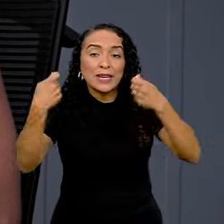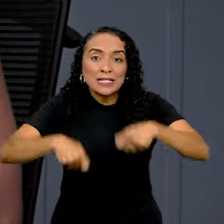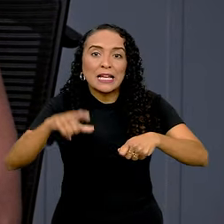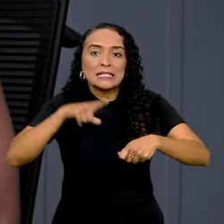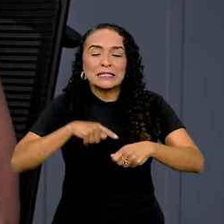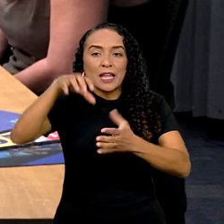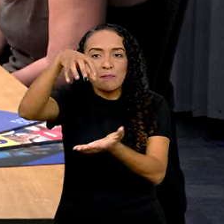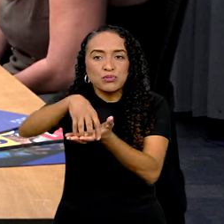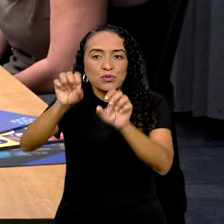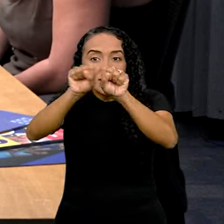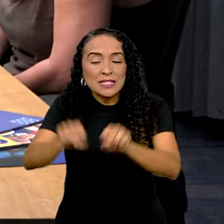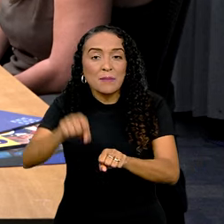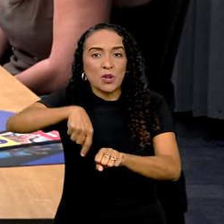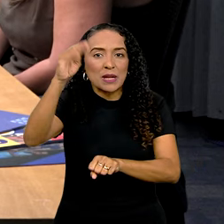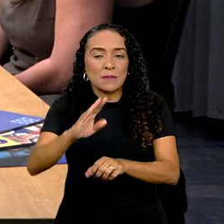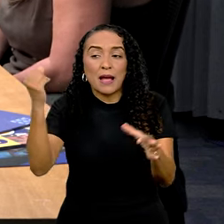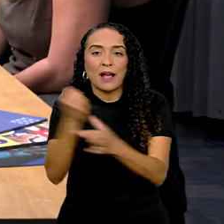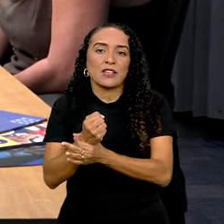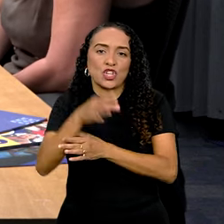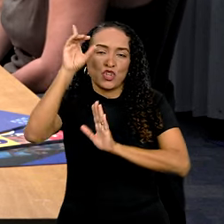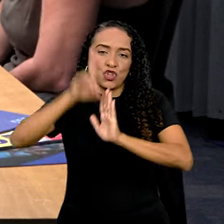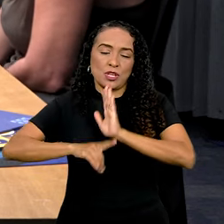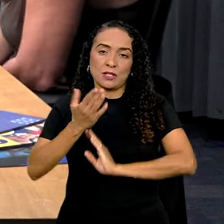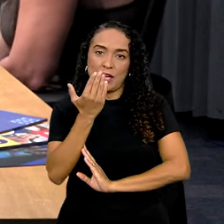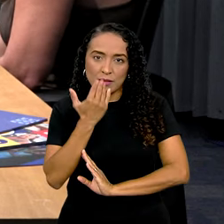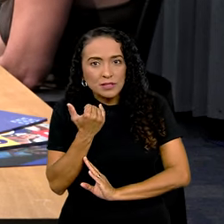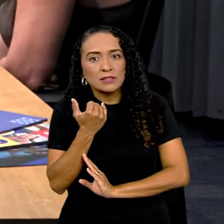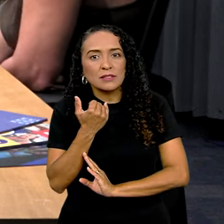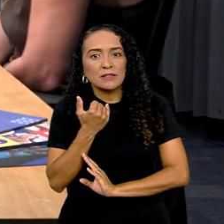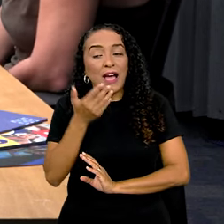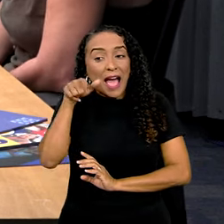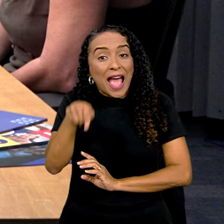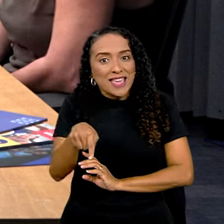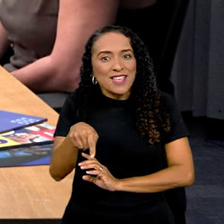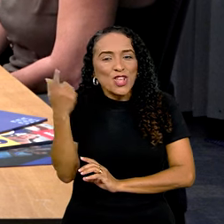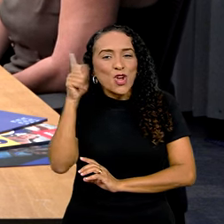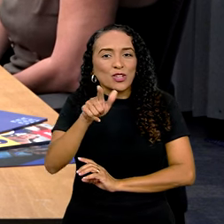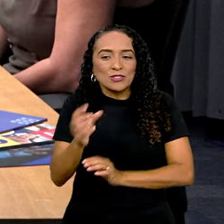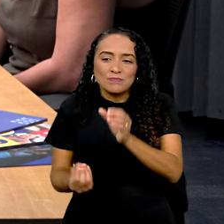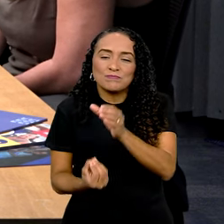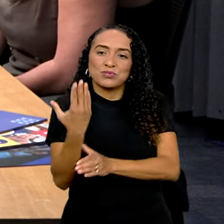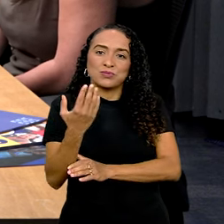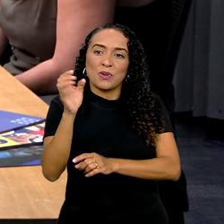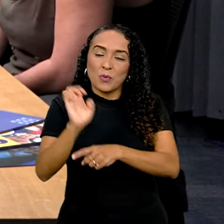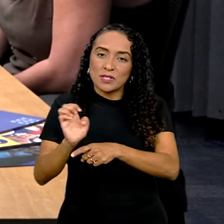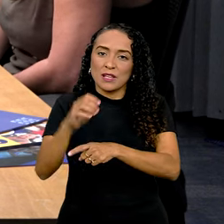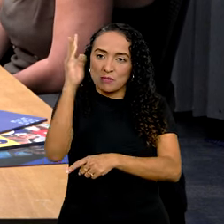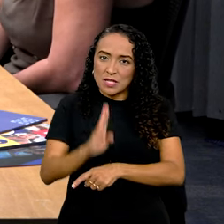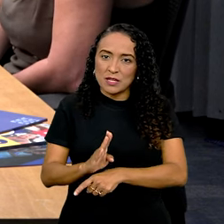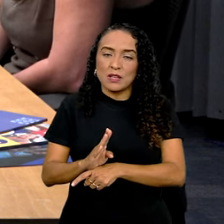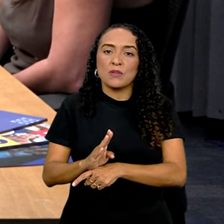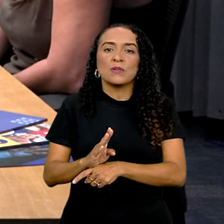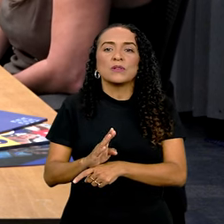apontou a necessidade de ter um sistema no Brasil para garantir o direito humano à alimentação e e só aí que a gente construiu né que o estado